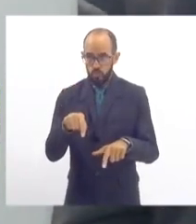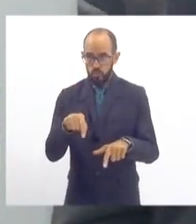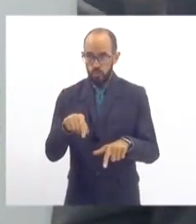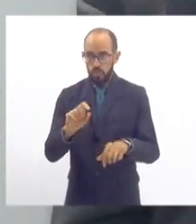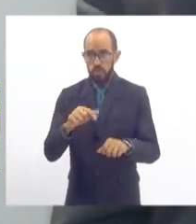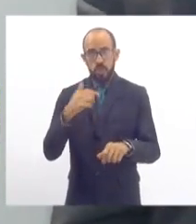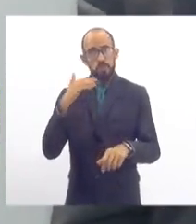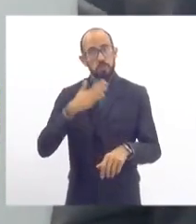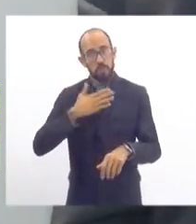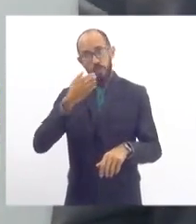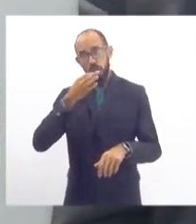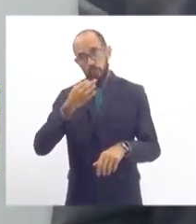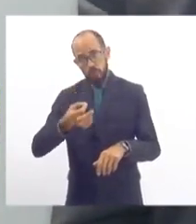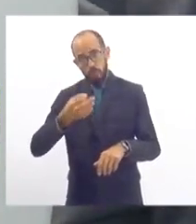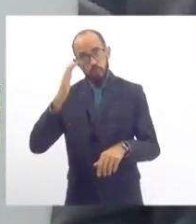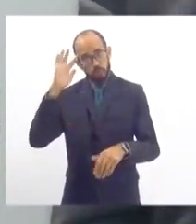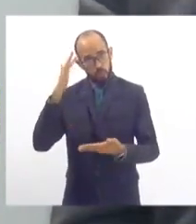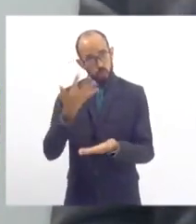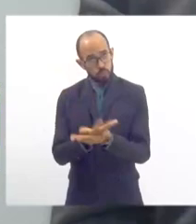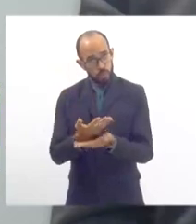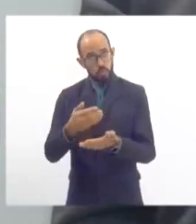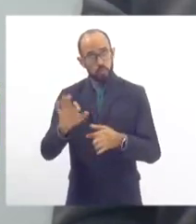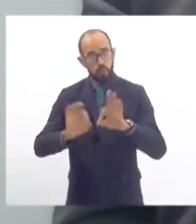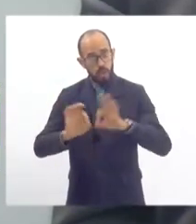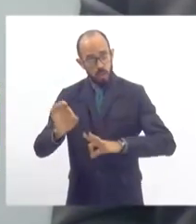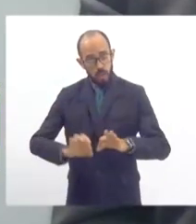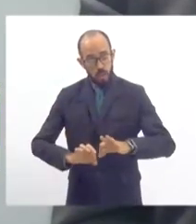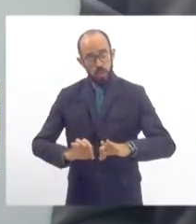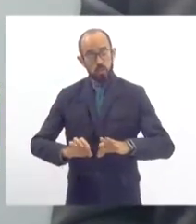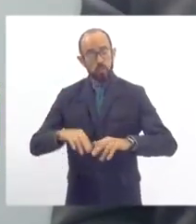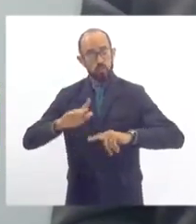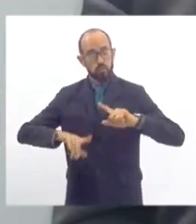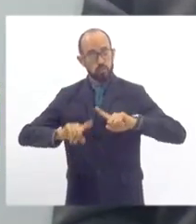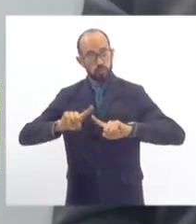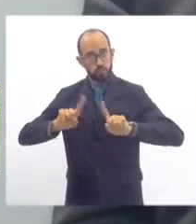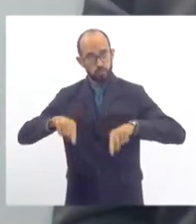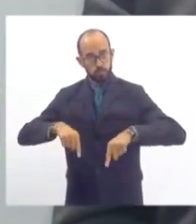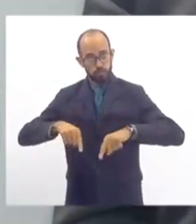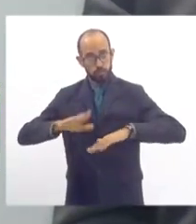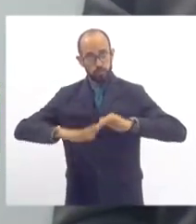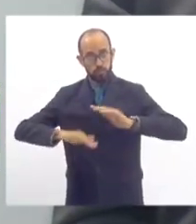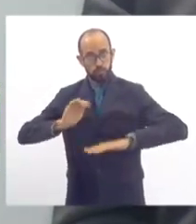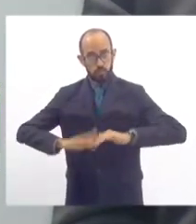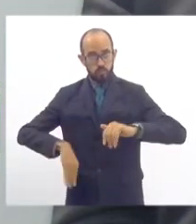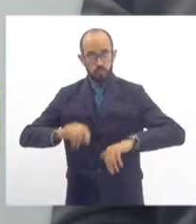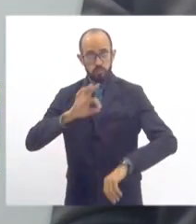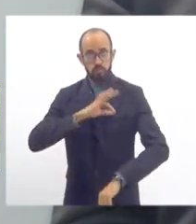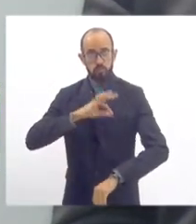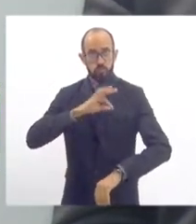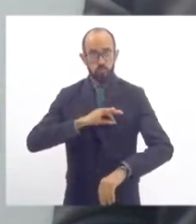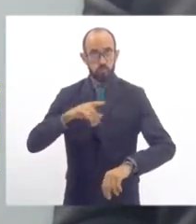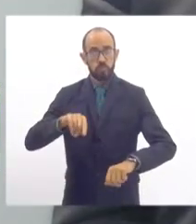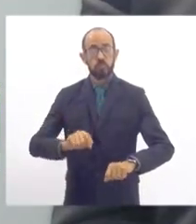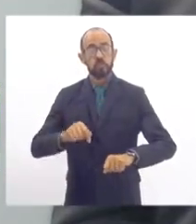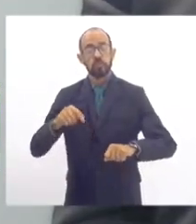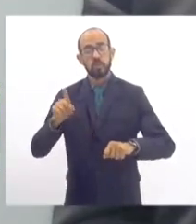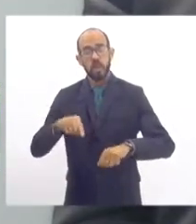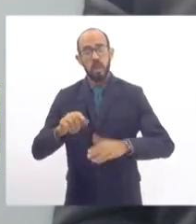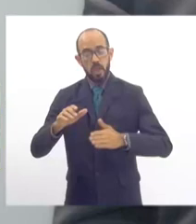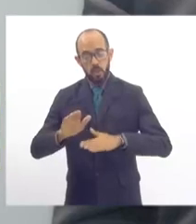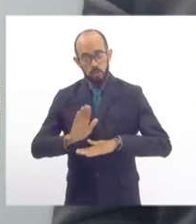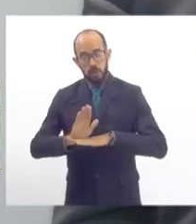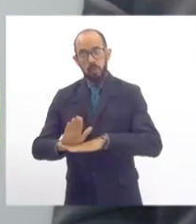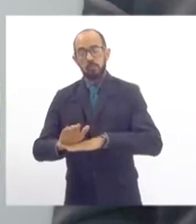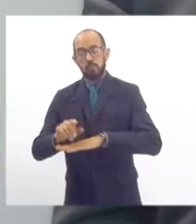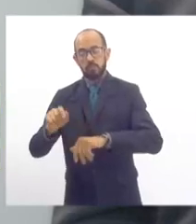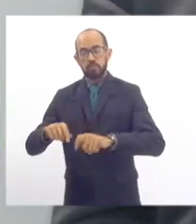que a solução, plano de cargo, carreiras e salários, significa uma contribuição efetiva para você começar